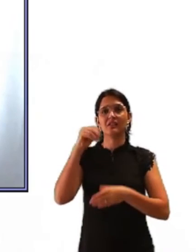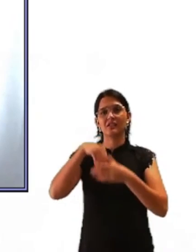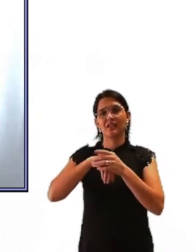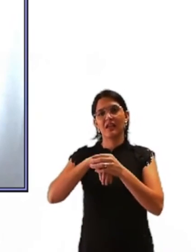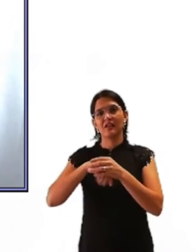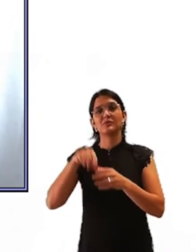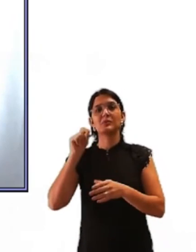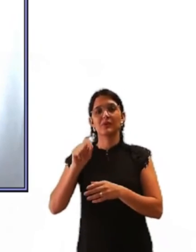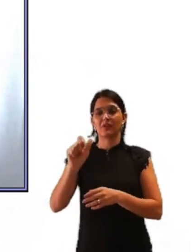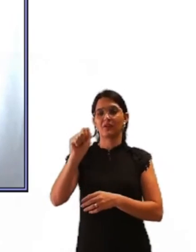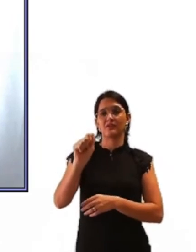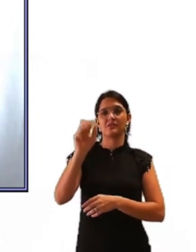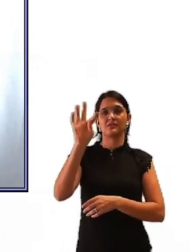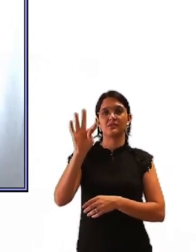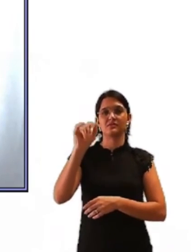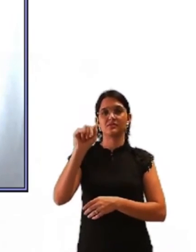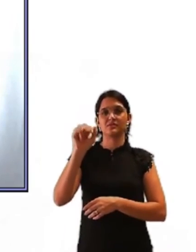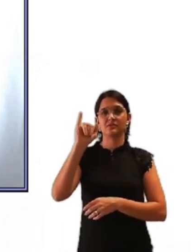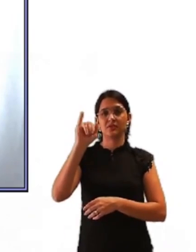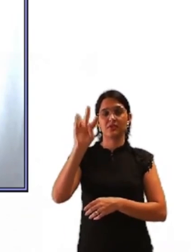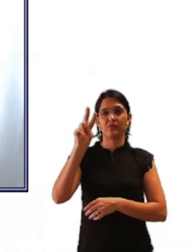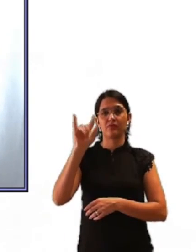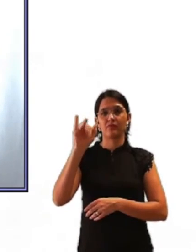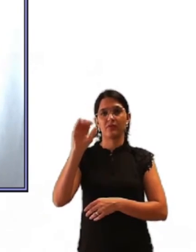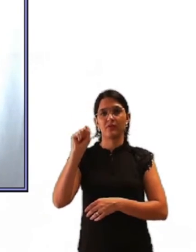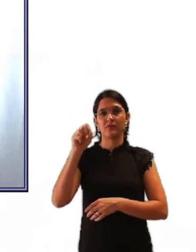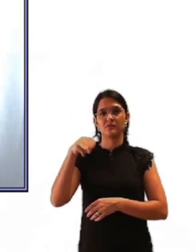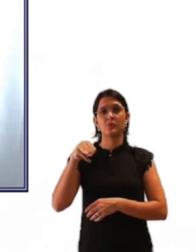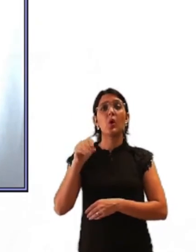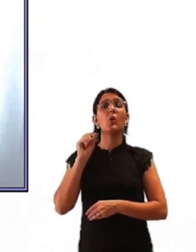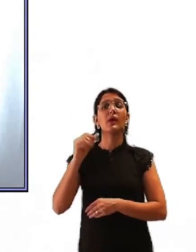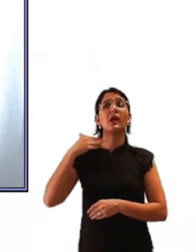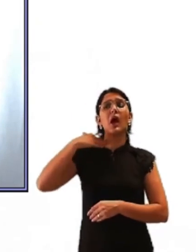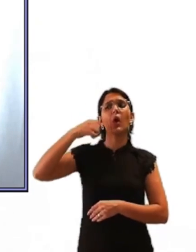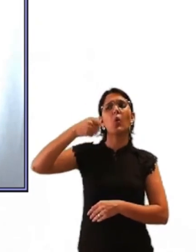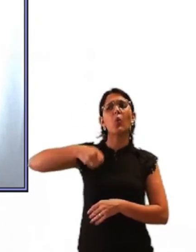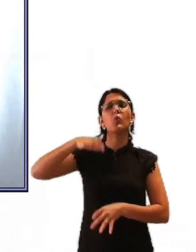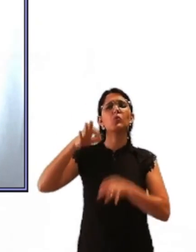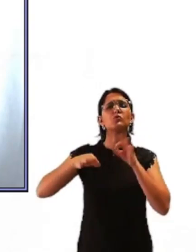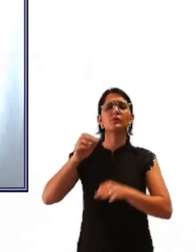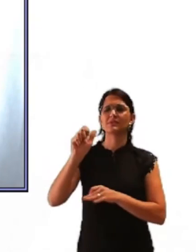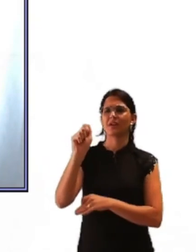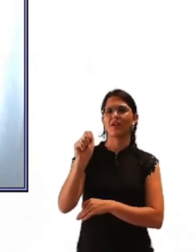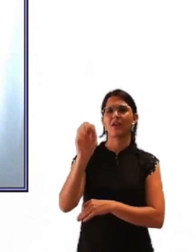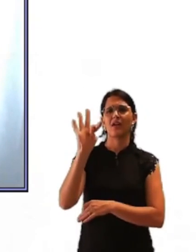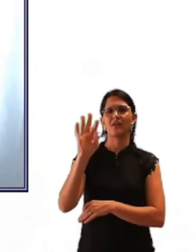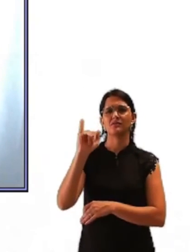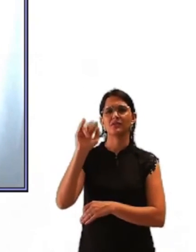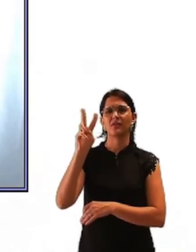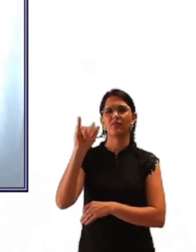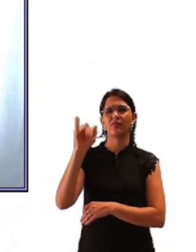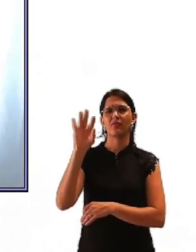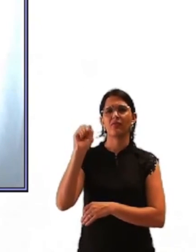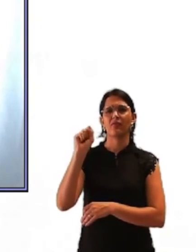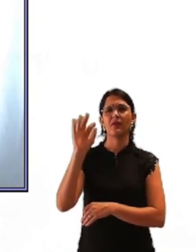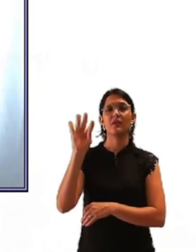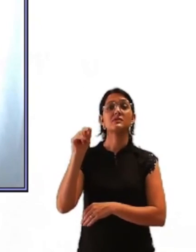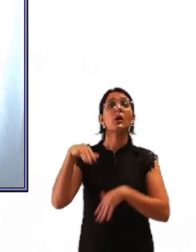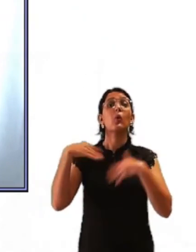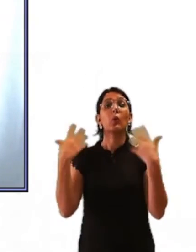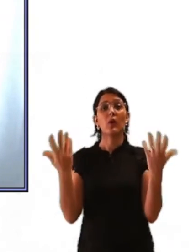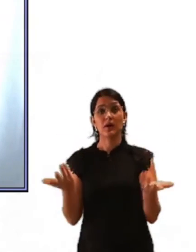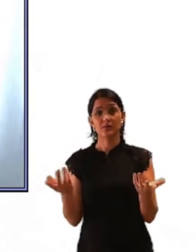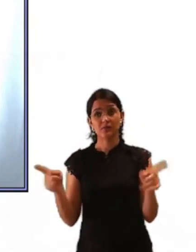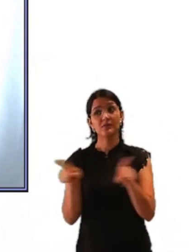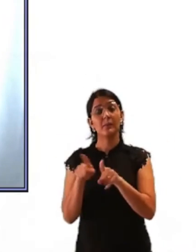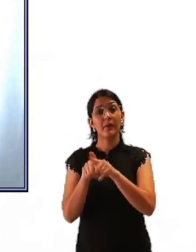que é o ativismo judicial? O que é um juiz ativista? Né? Quando que um juiz é ativista? E aí a gente pode entrar